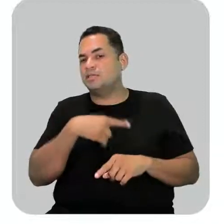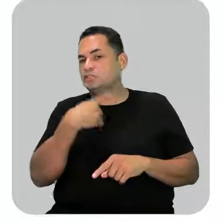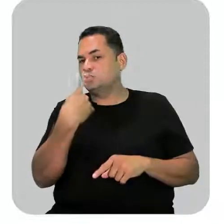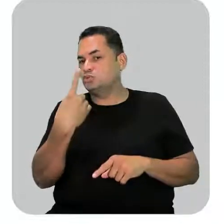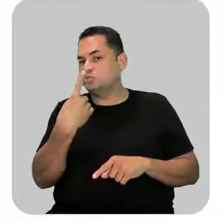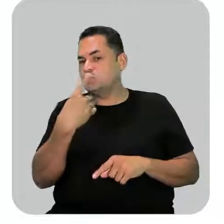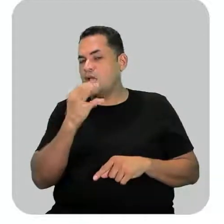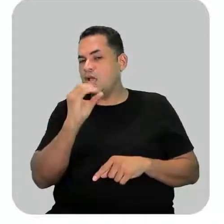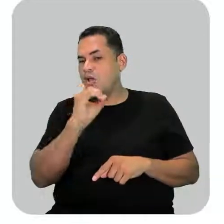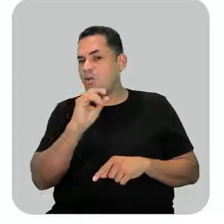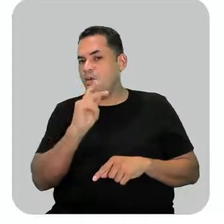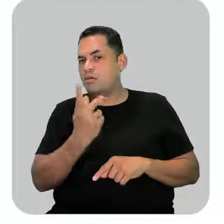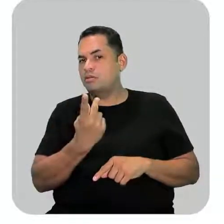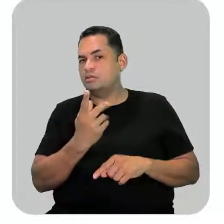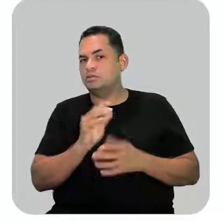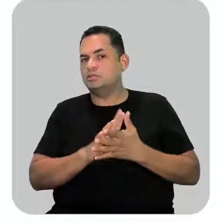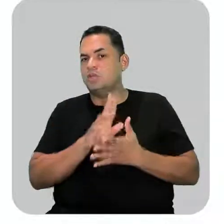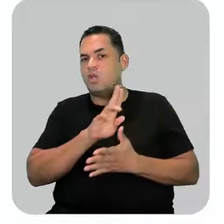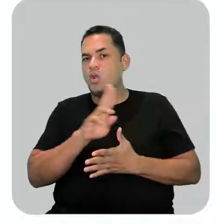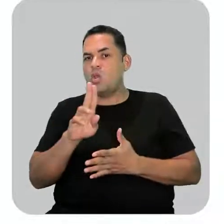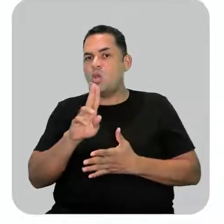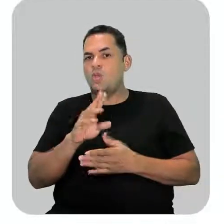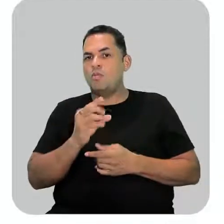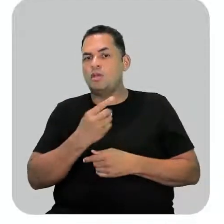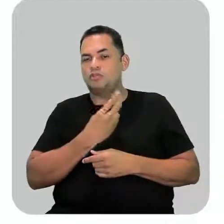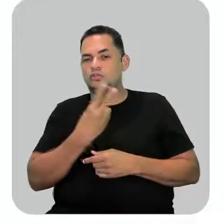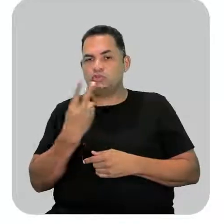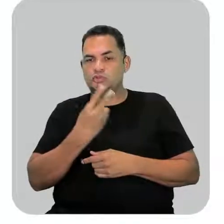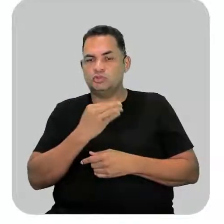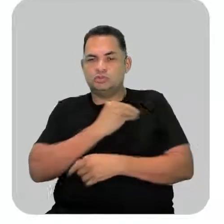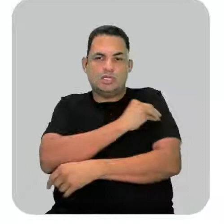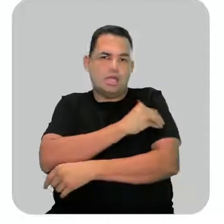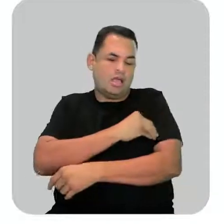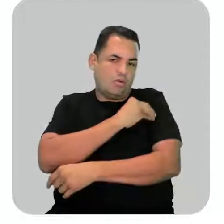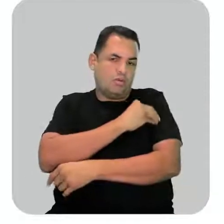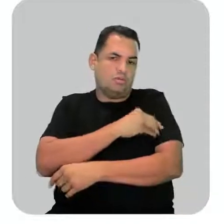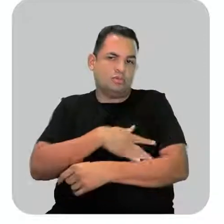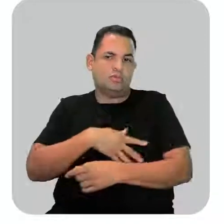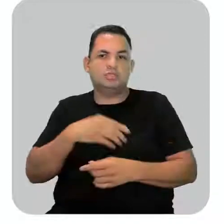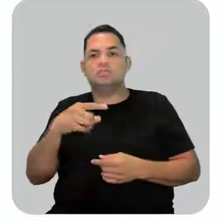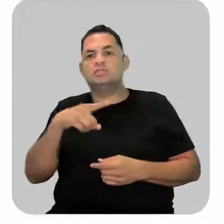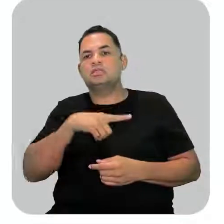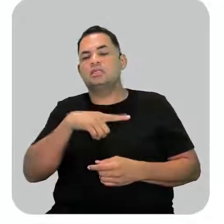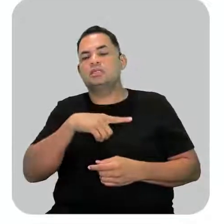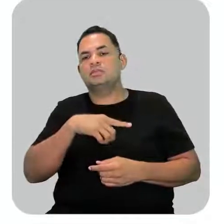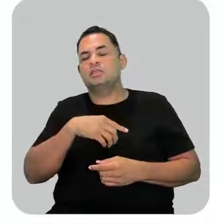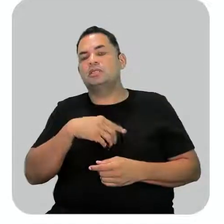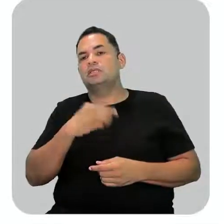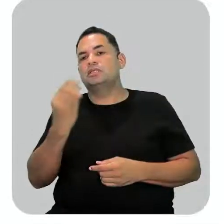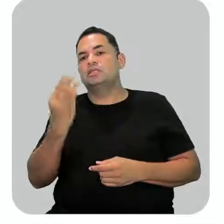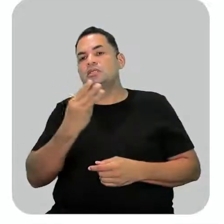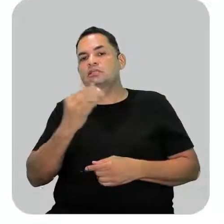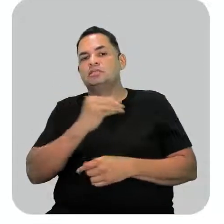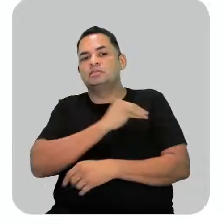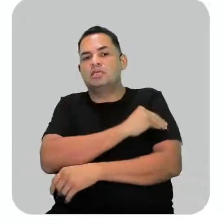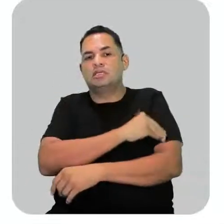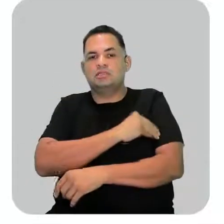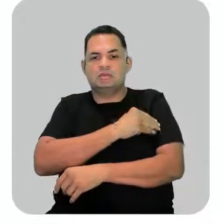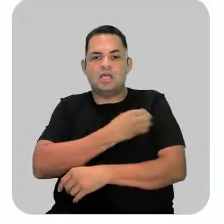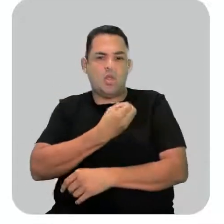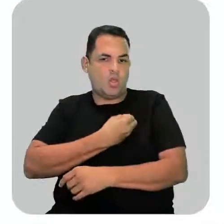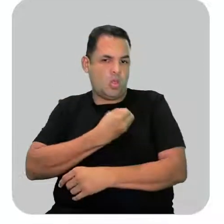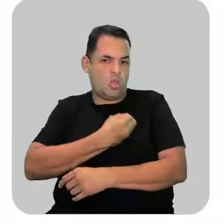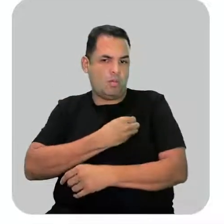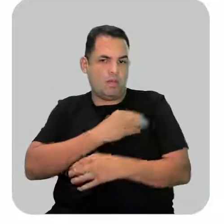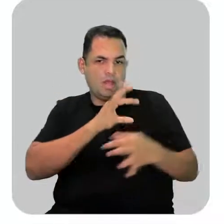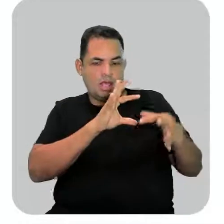a nomenclatura dos diálcool e dos triálcools. O que nós vamos utilizar? Nós vamos numerar a cadeia